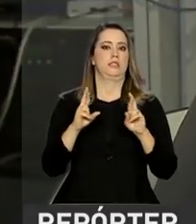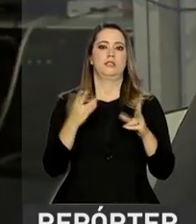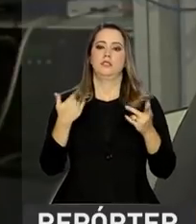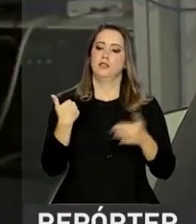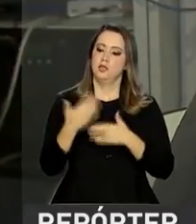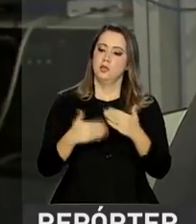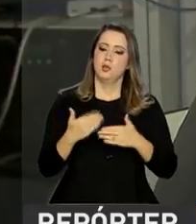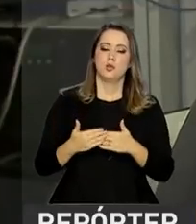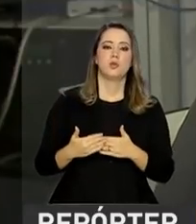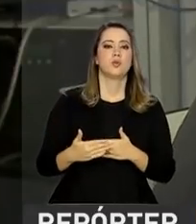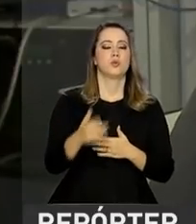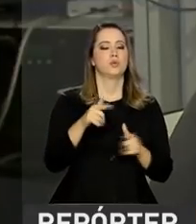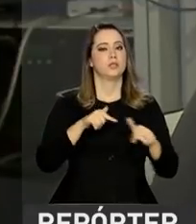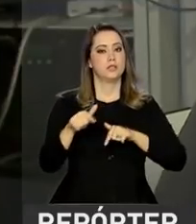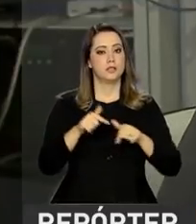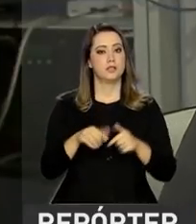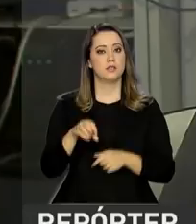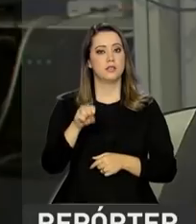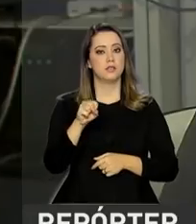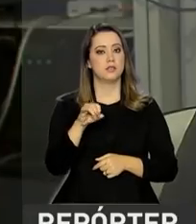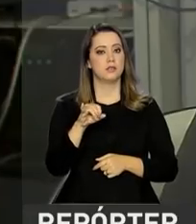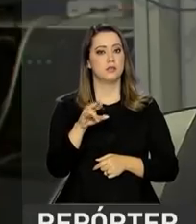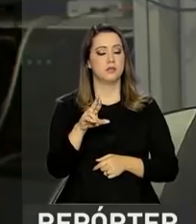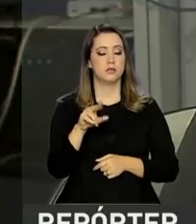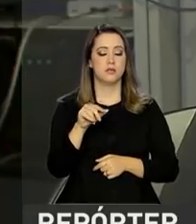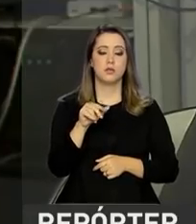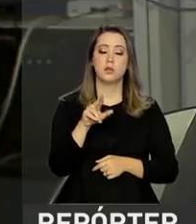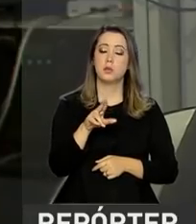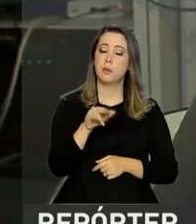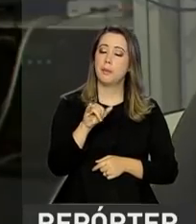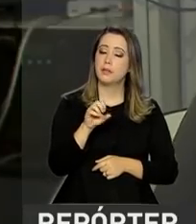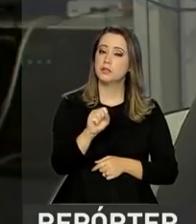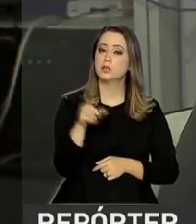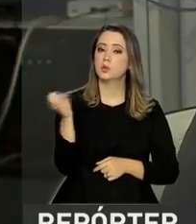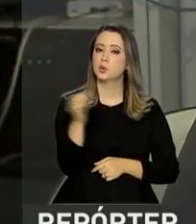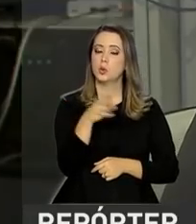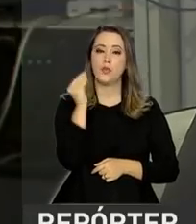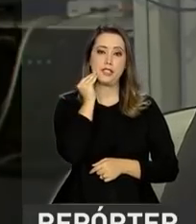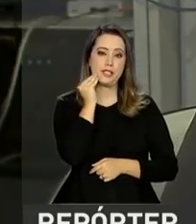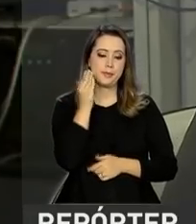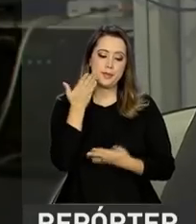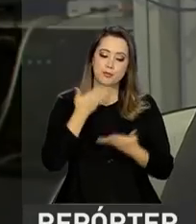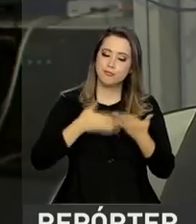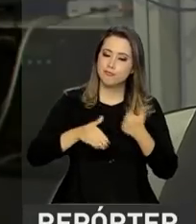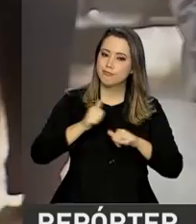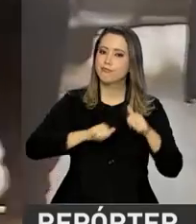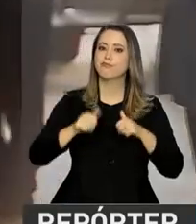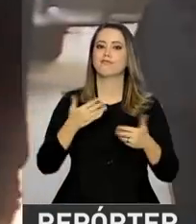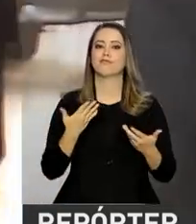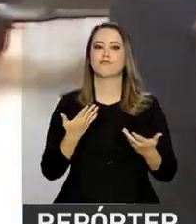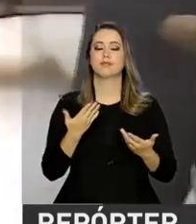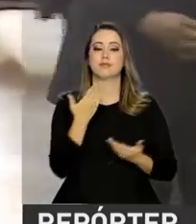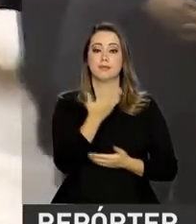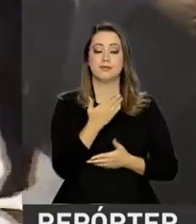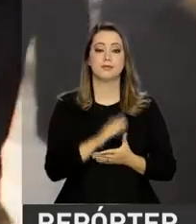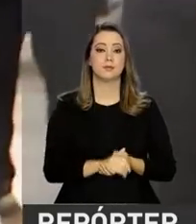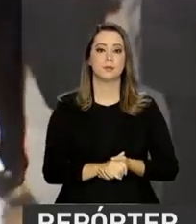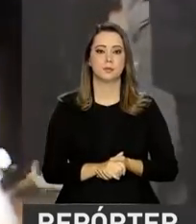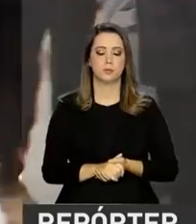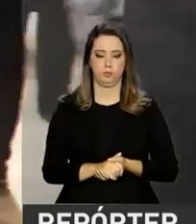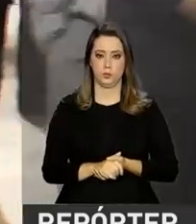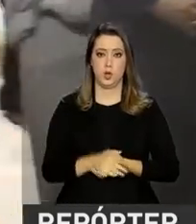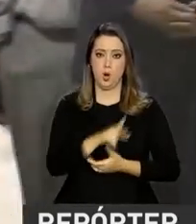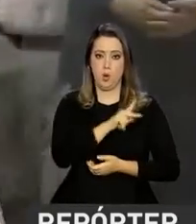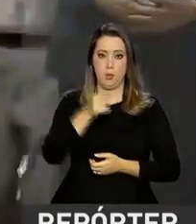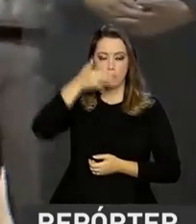começar a trabalhar no Sirius e começar a fazer esses experimentos diferentes, enfim, mais avançados. O presidente Michel Temer foi